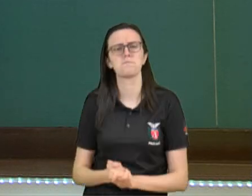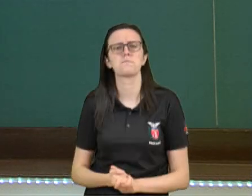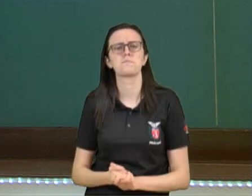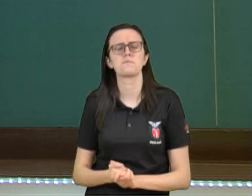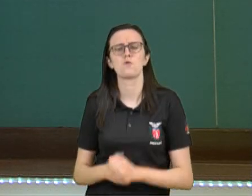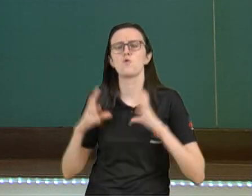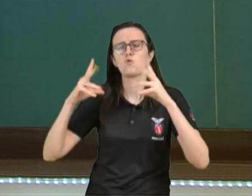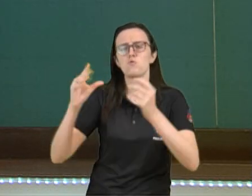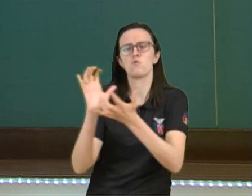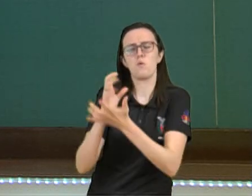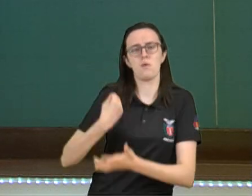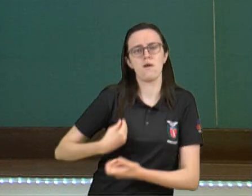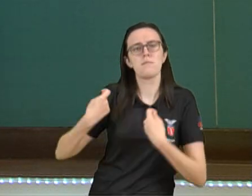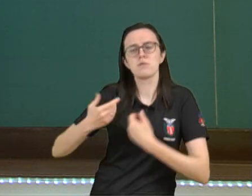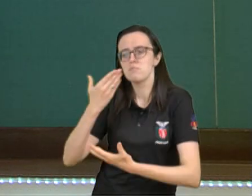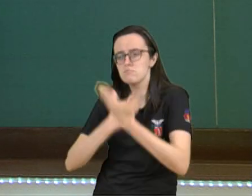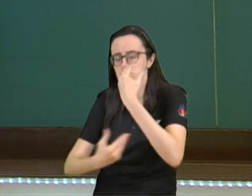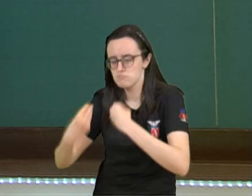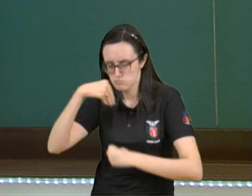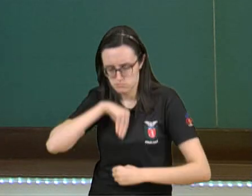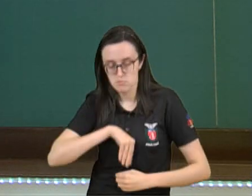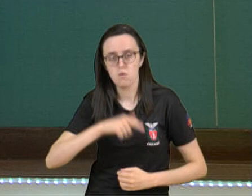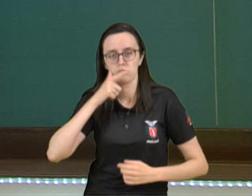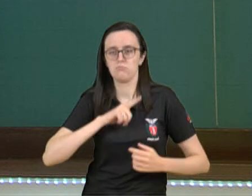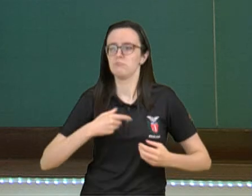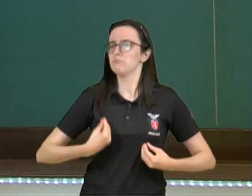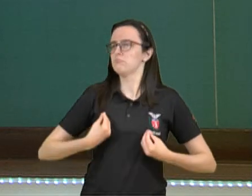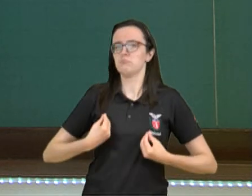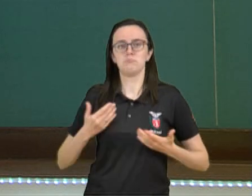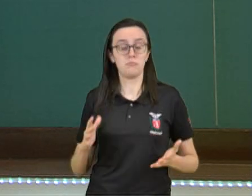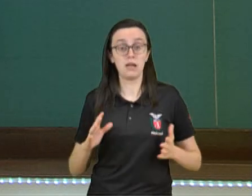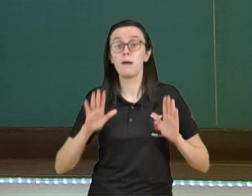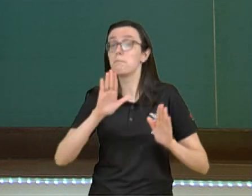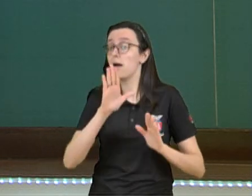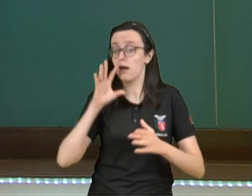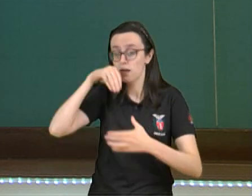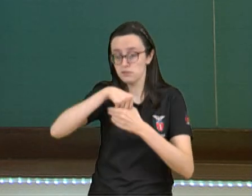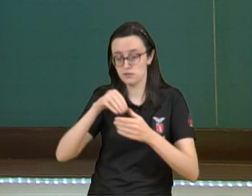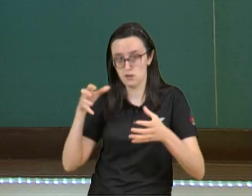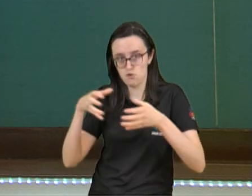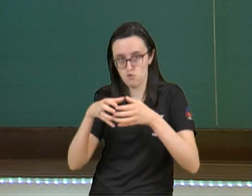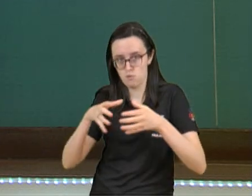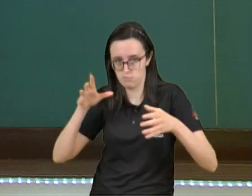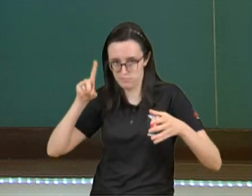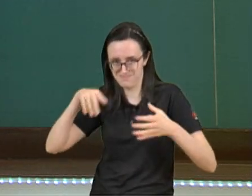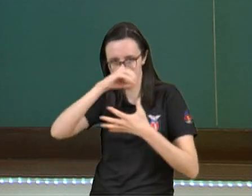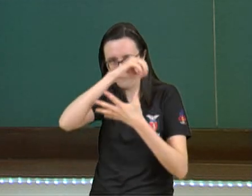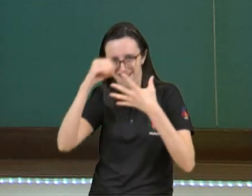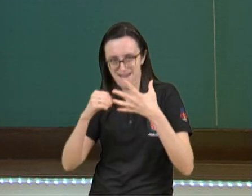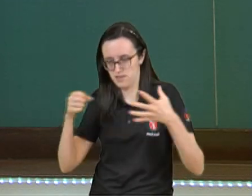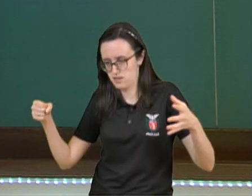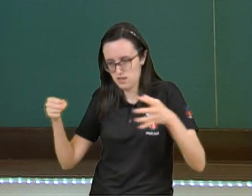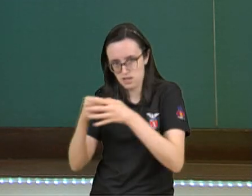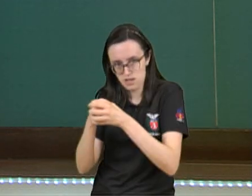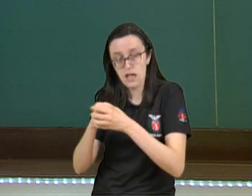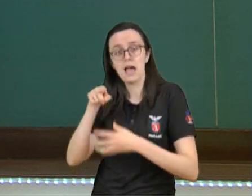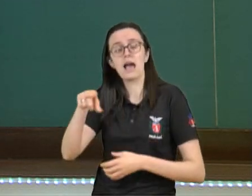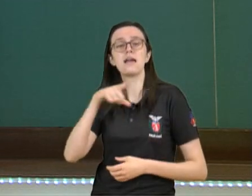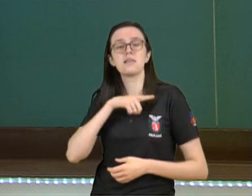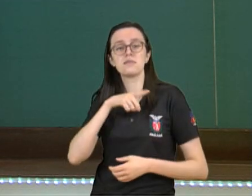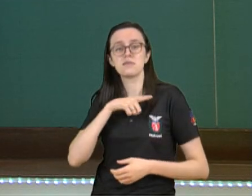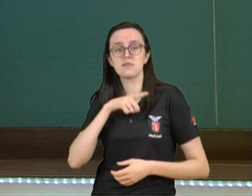ser vivo precisa de nutriente para se manter ativo. Dentro do reino protista, temos organismos